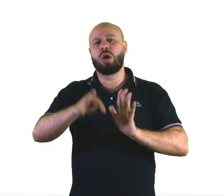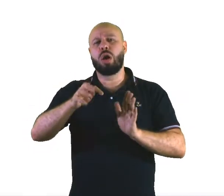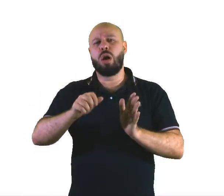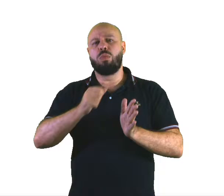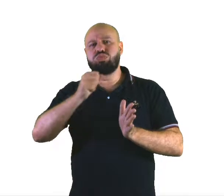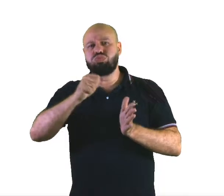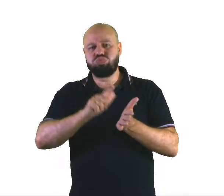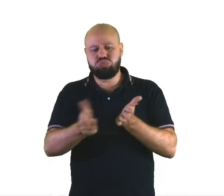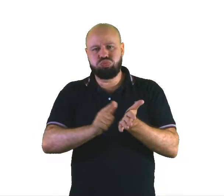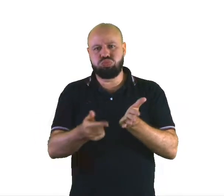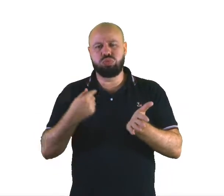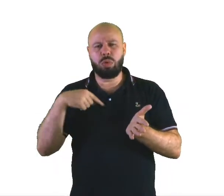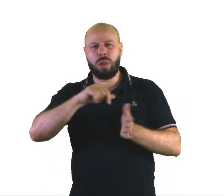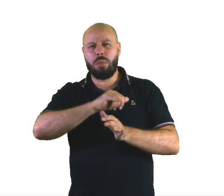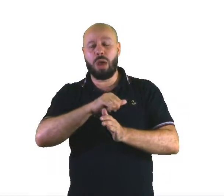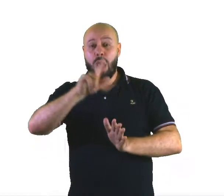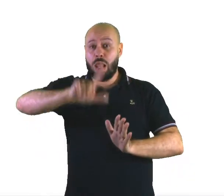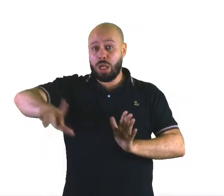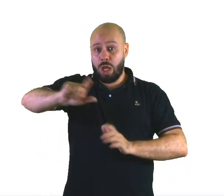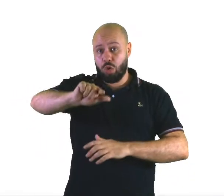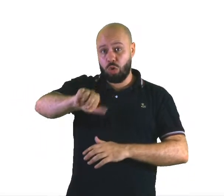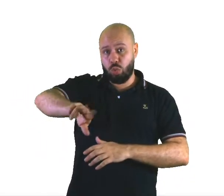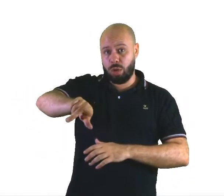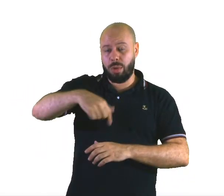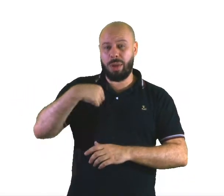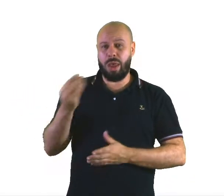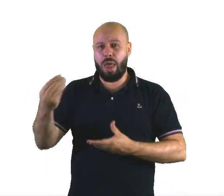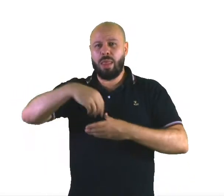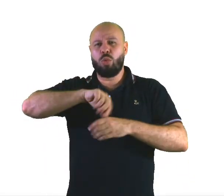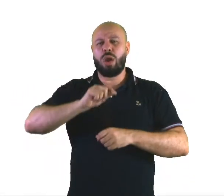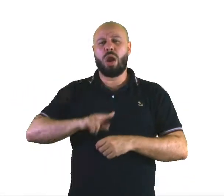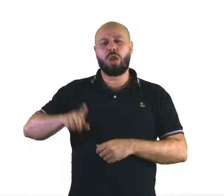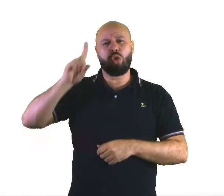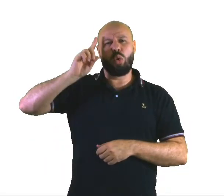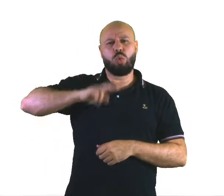jornalístico e não literário, que está presente em